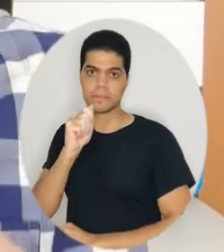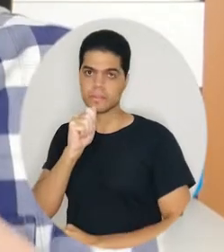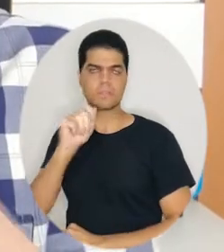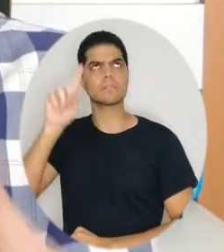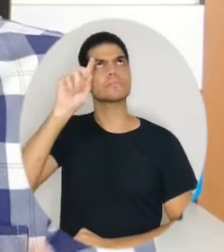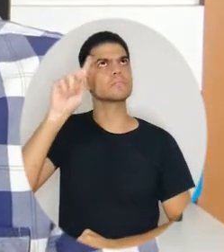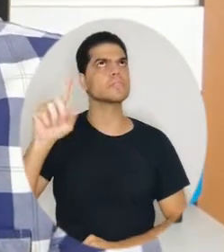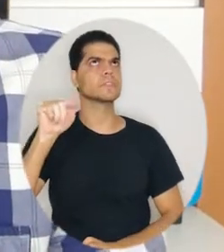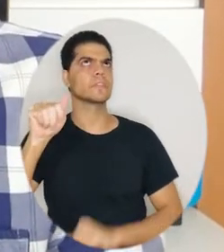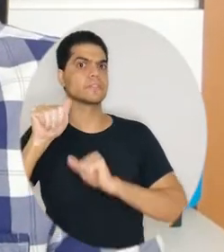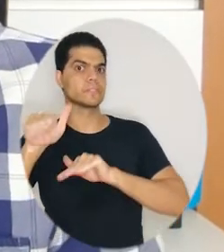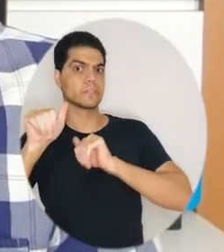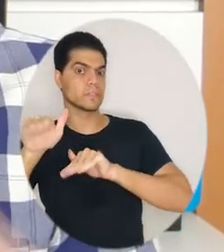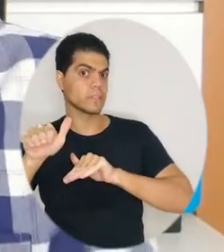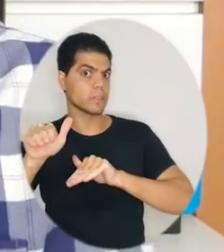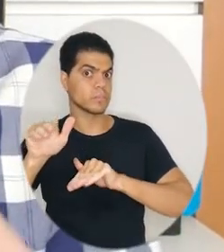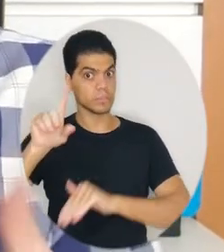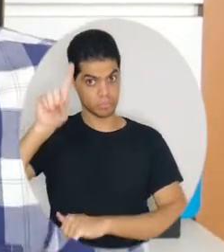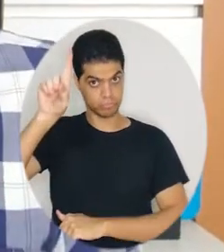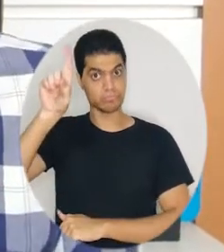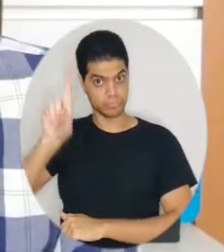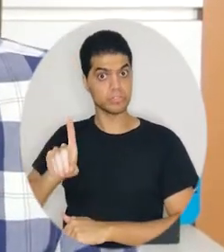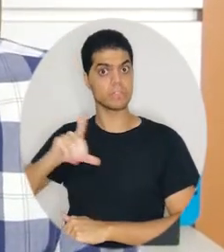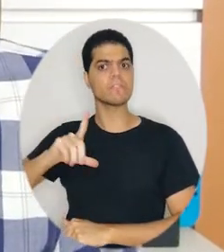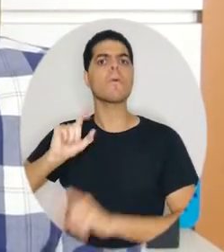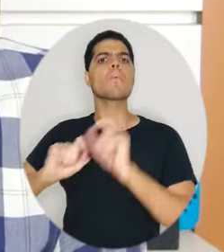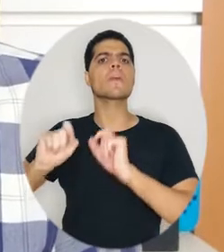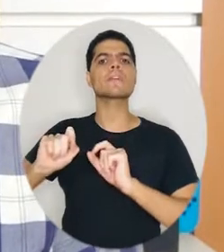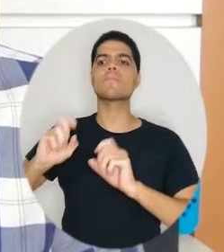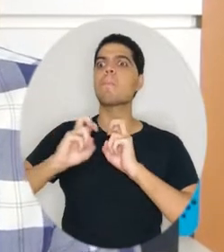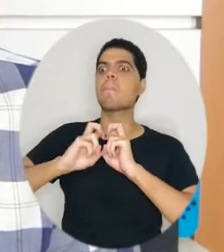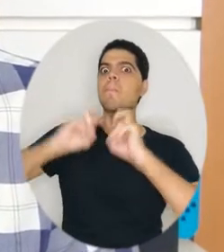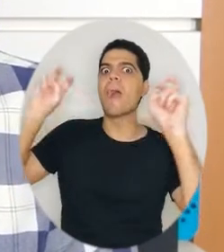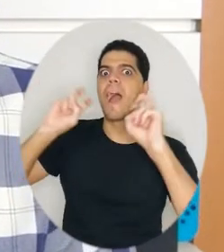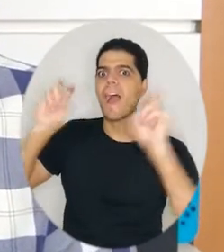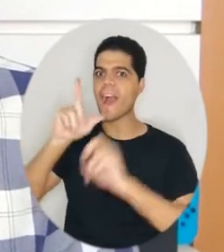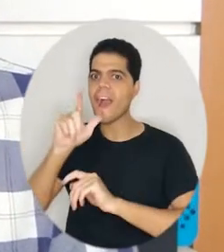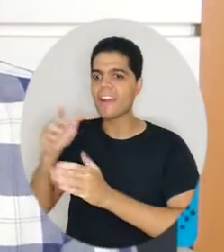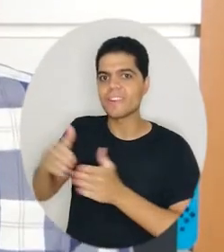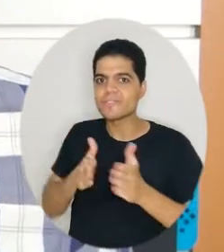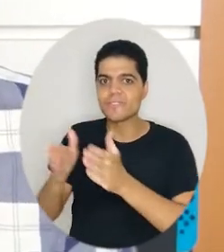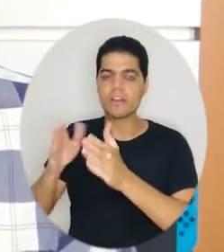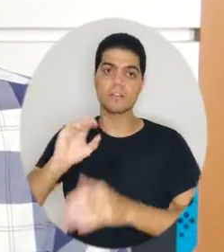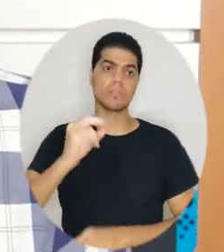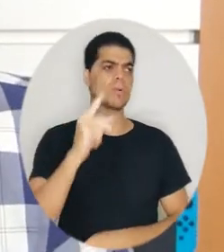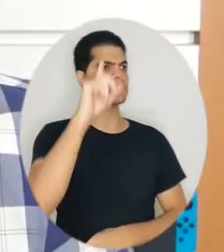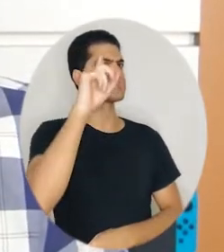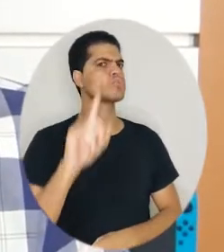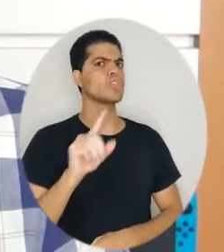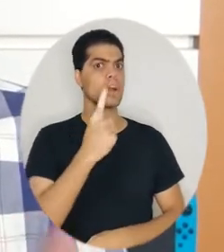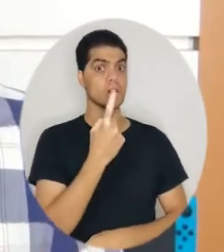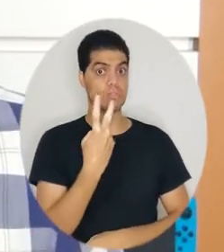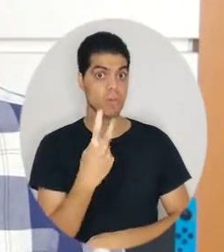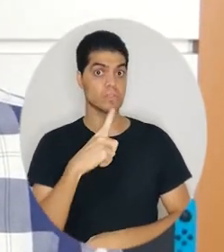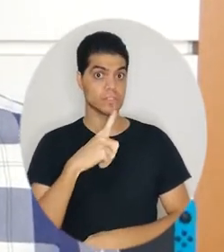comemoraríamos o Sete de Setembro que é o dia do dito grito do Ipiranga ou nos comemoraríamos o dia Doze de Outubro que é o dia